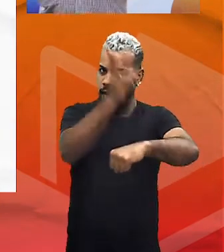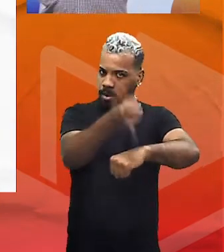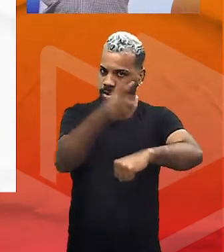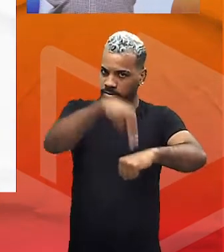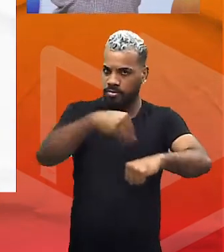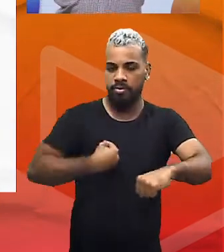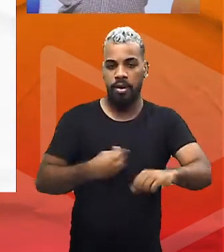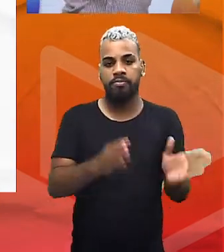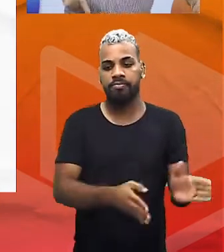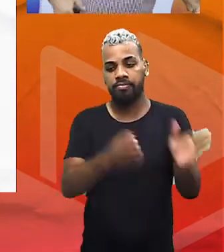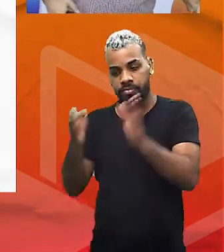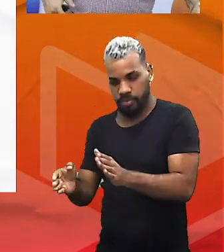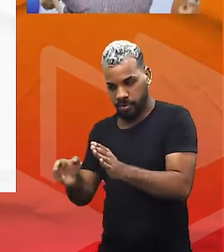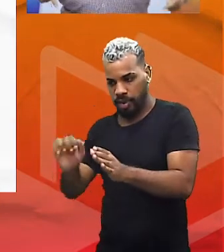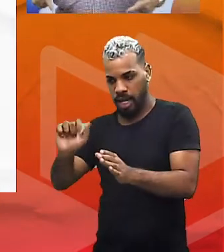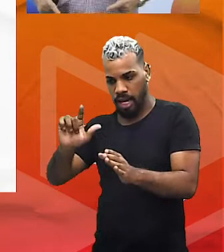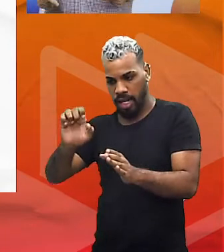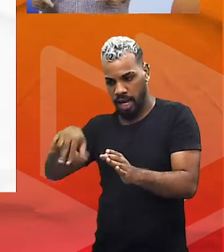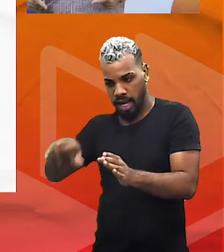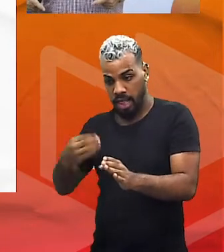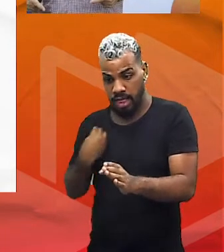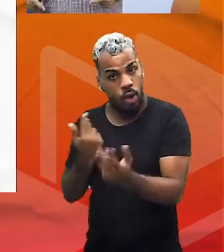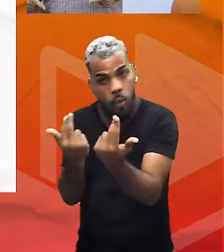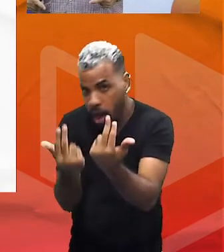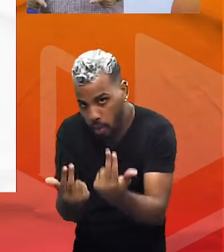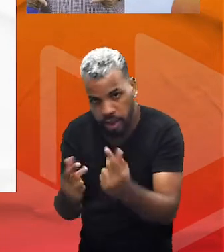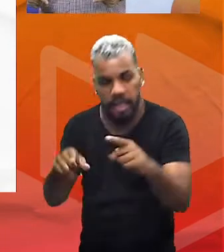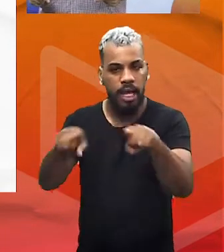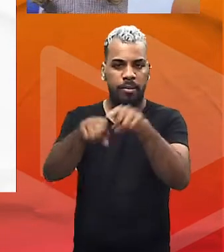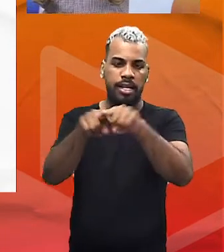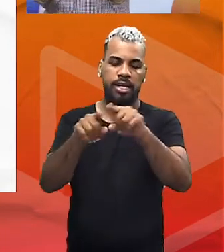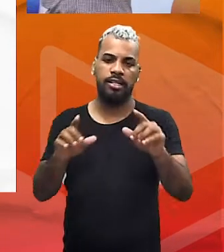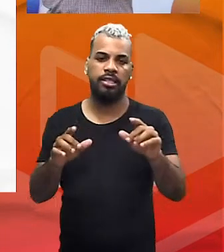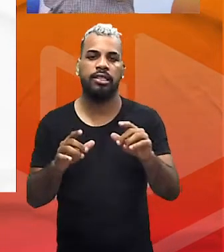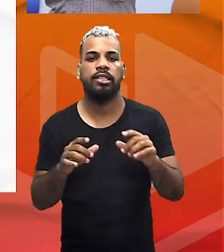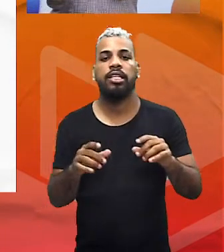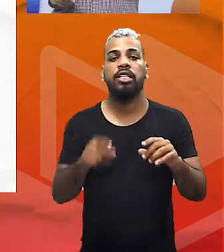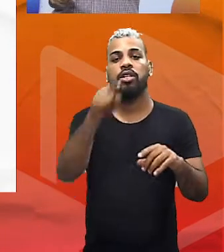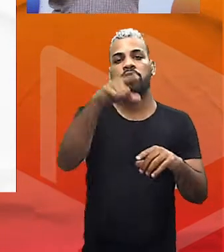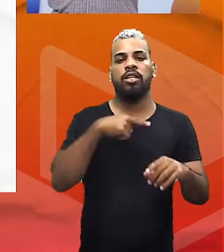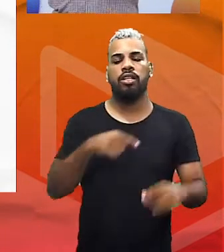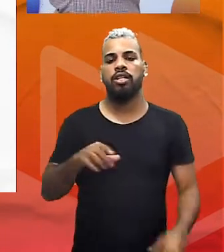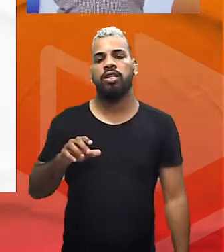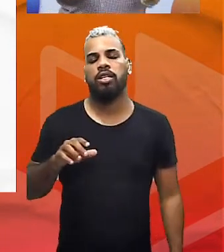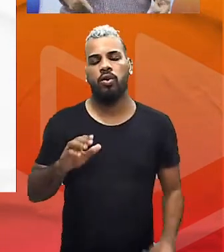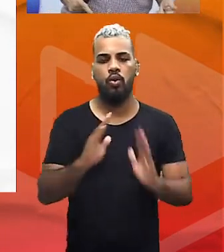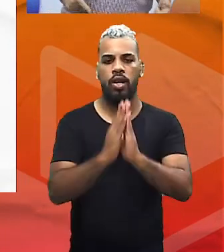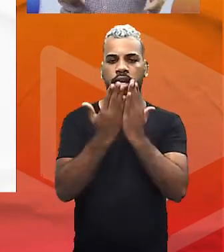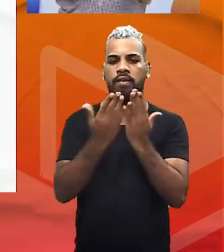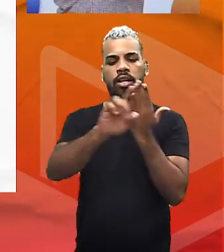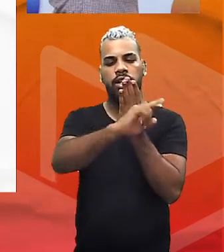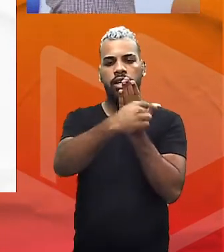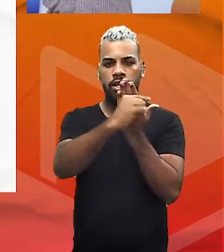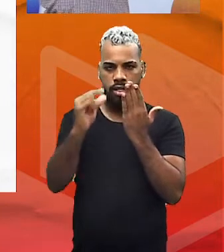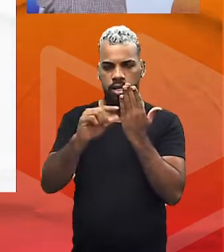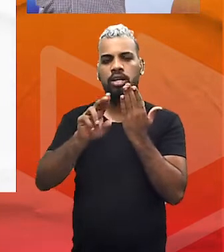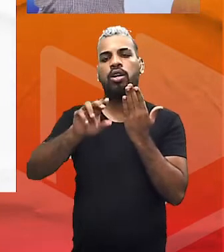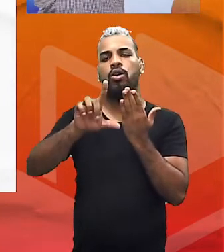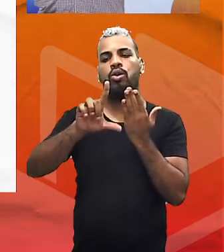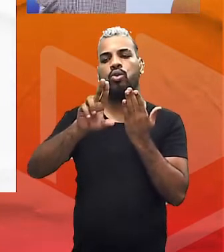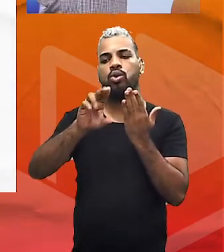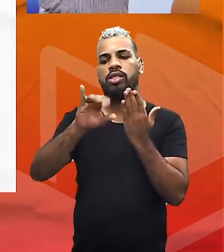Em Alencar, a mesma coisa, idem, entendeu? Então você tem Senhora, você tem Lucília, são